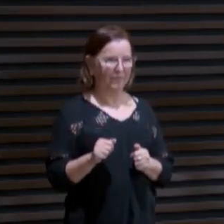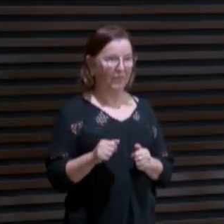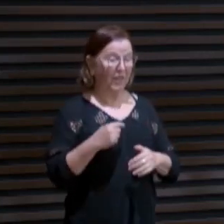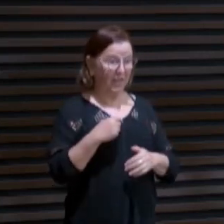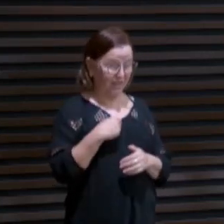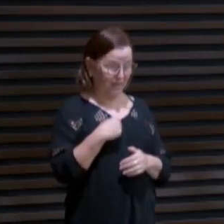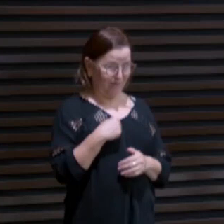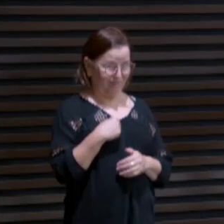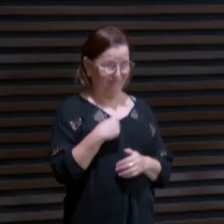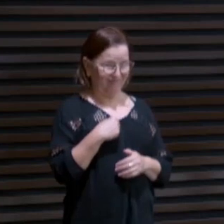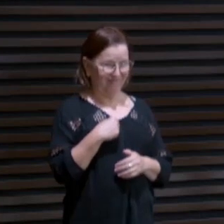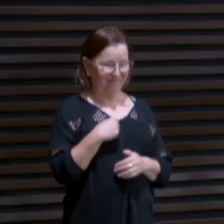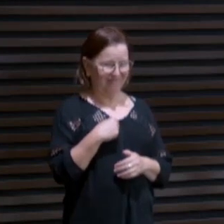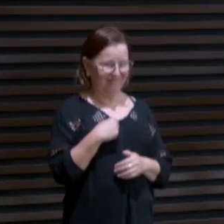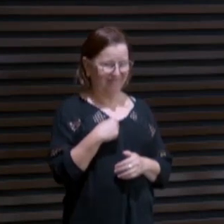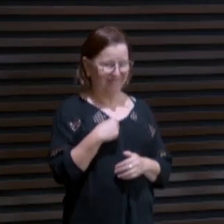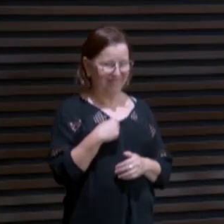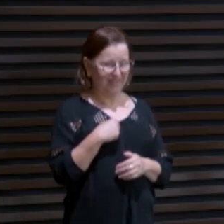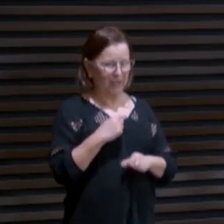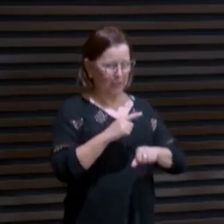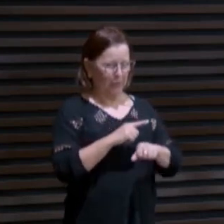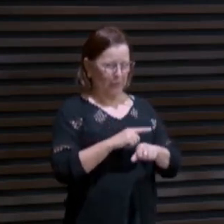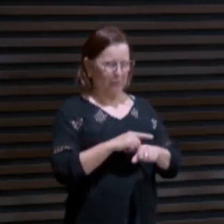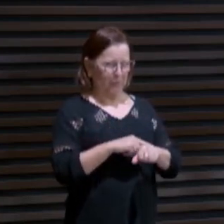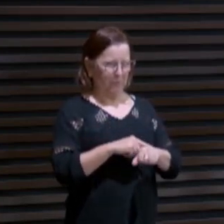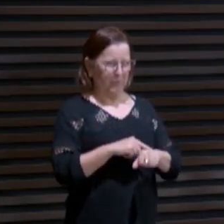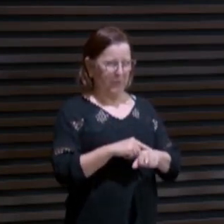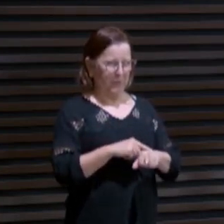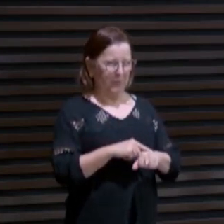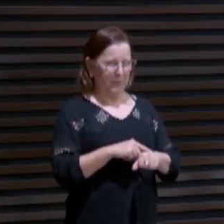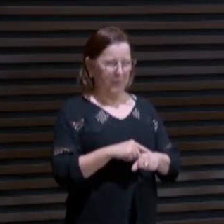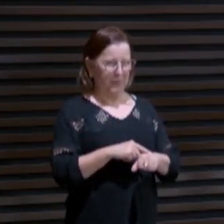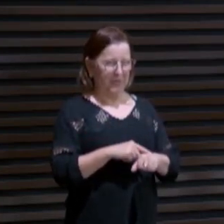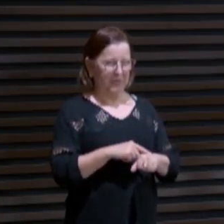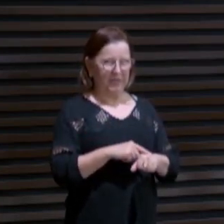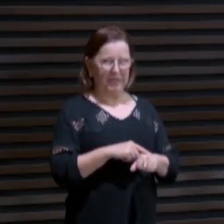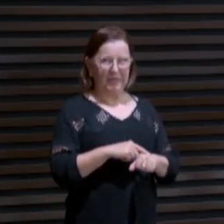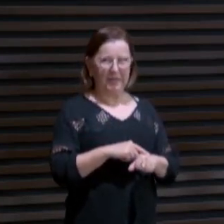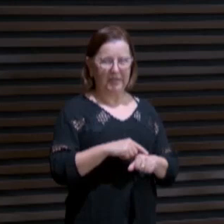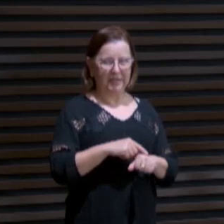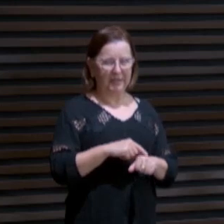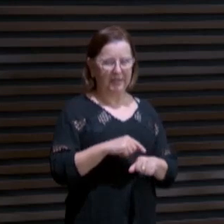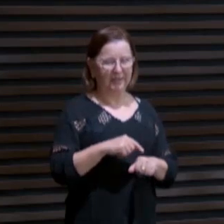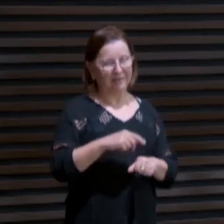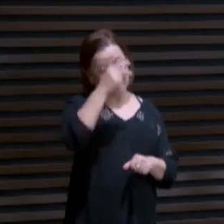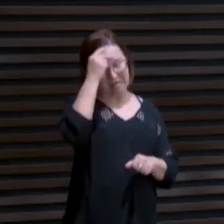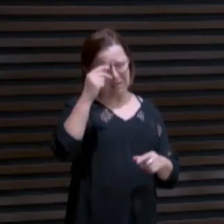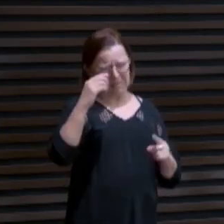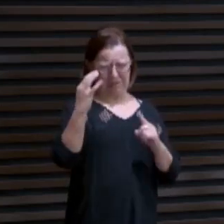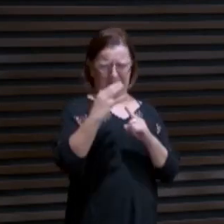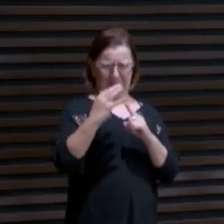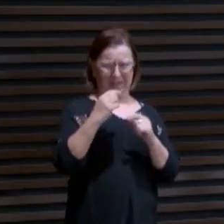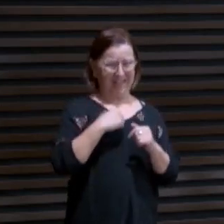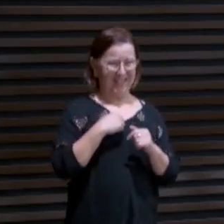apertado, ter esse autocontrole. Ele não perdeu a paciência, ele não ficou nervoso,